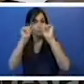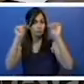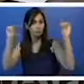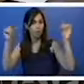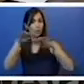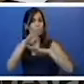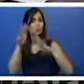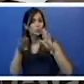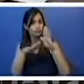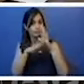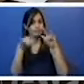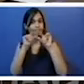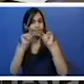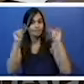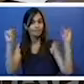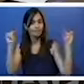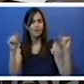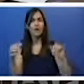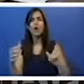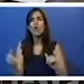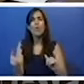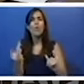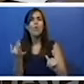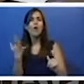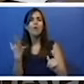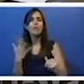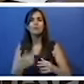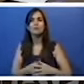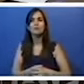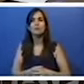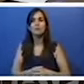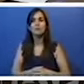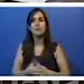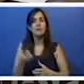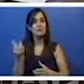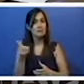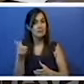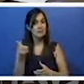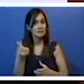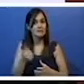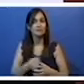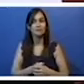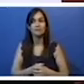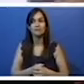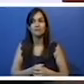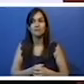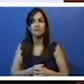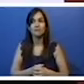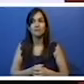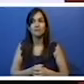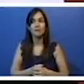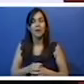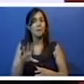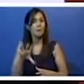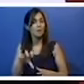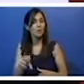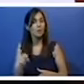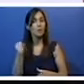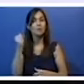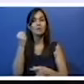nosso inteiro em quantas partes foi dirigido seis pintou pegou